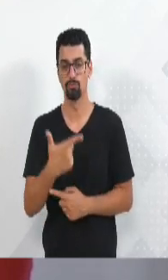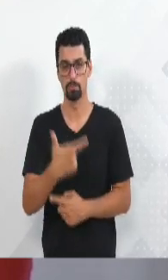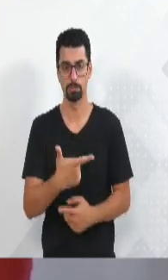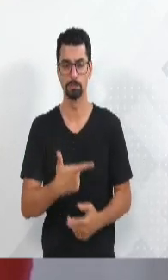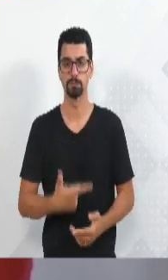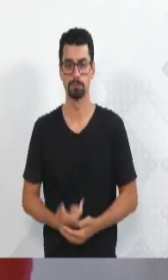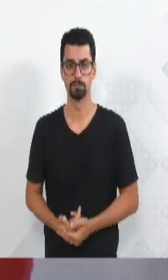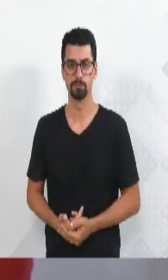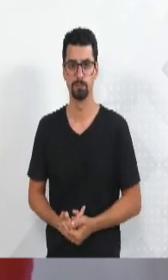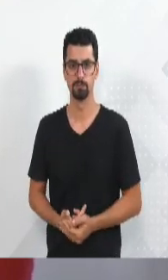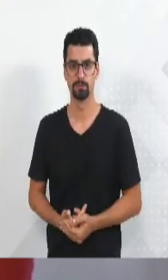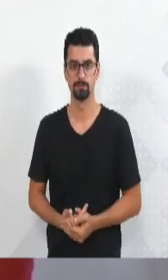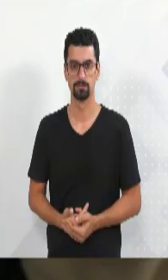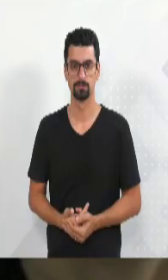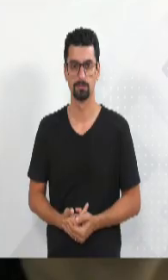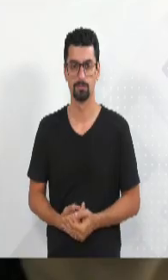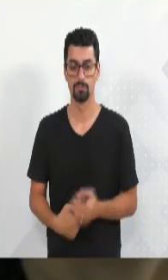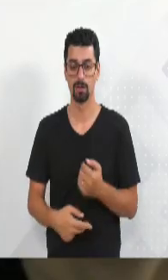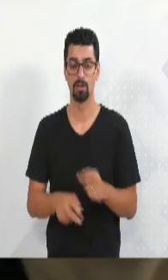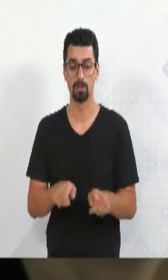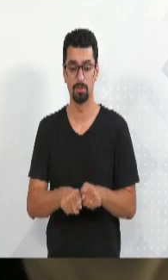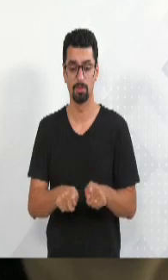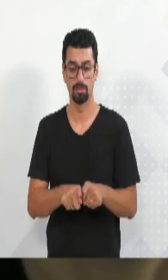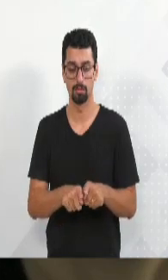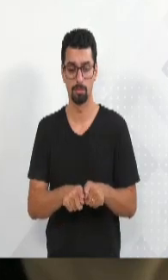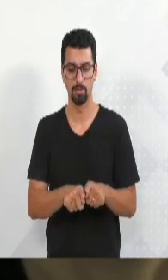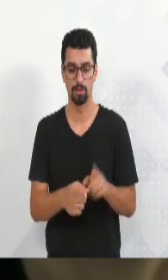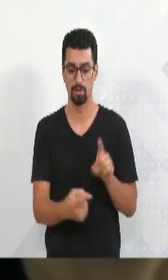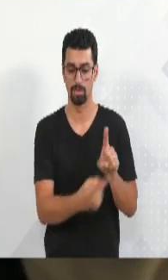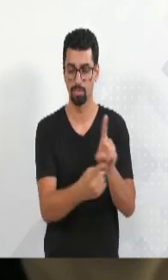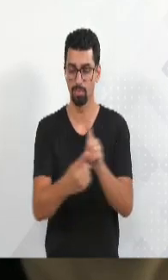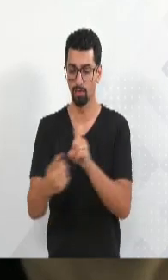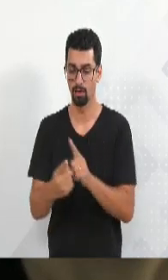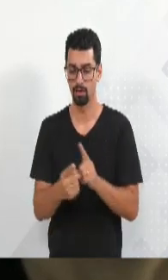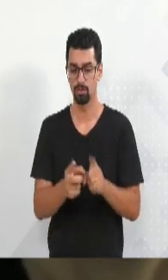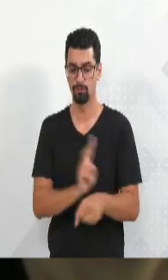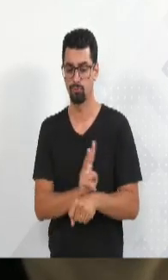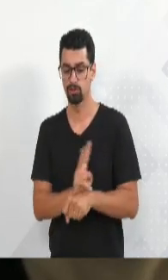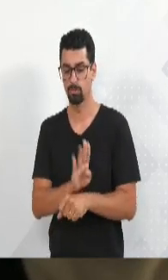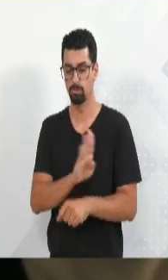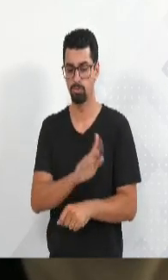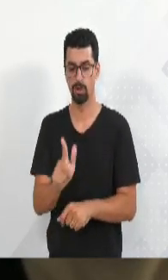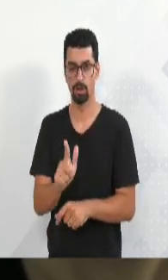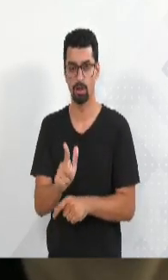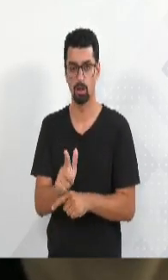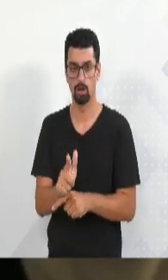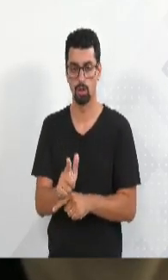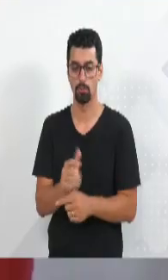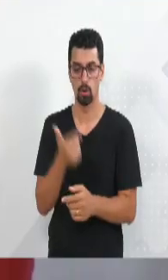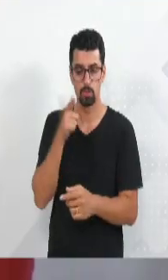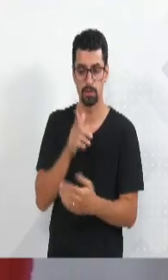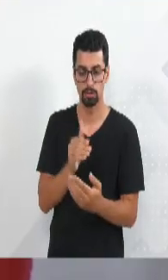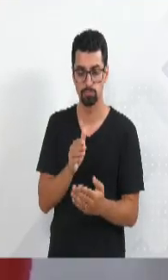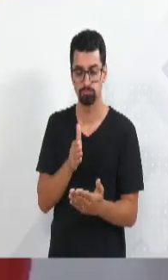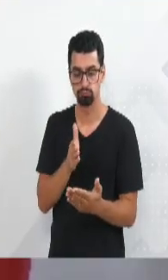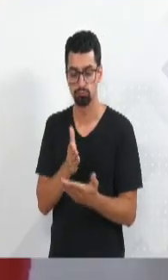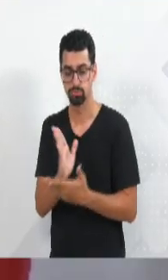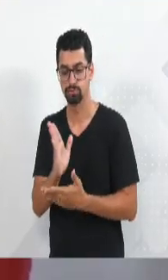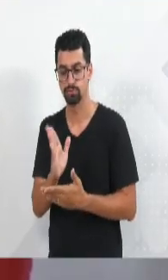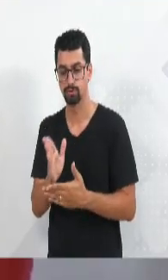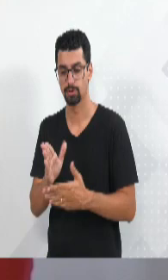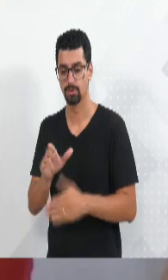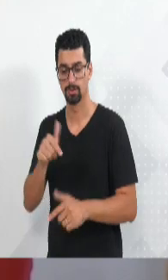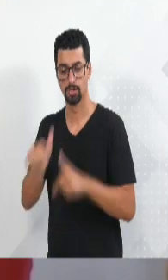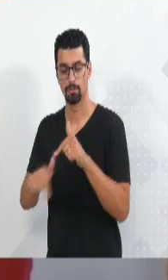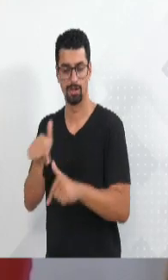atualidade também atende os vigilantes de Blumenau com avaliações psicológicas para a prática do serviço de vigilância psicólogo